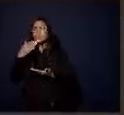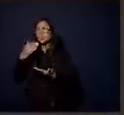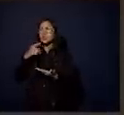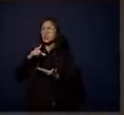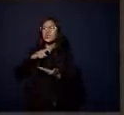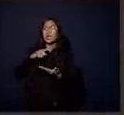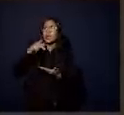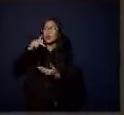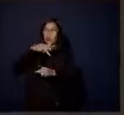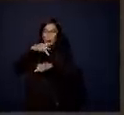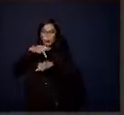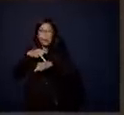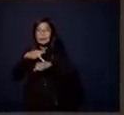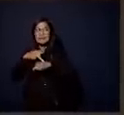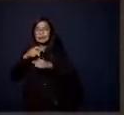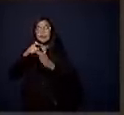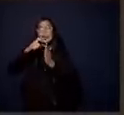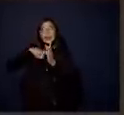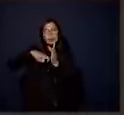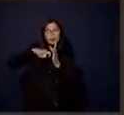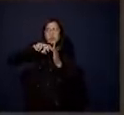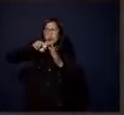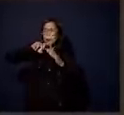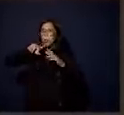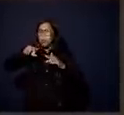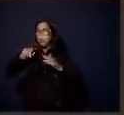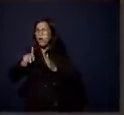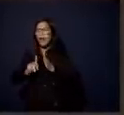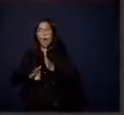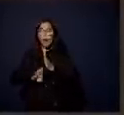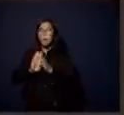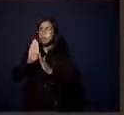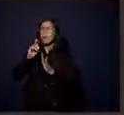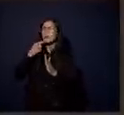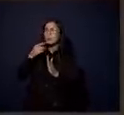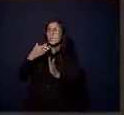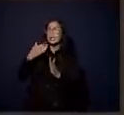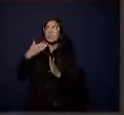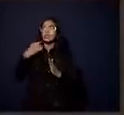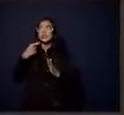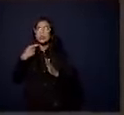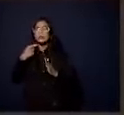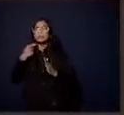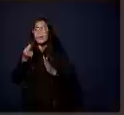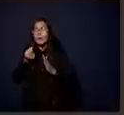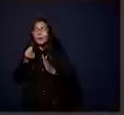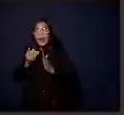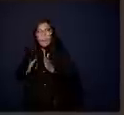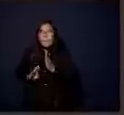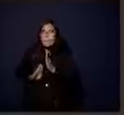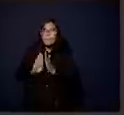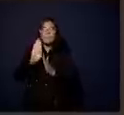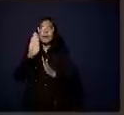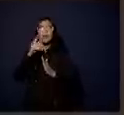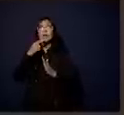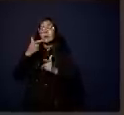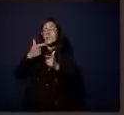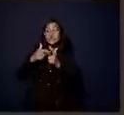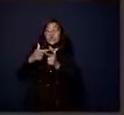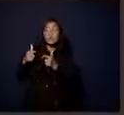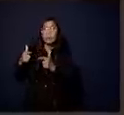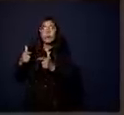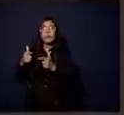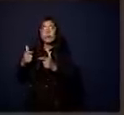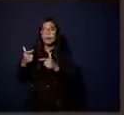tem um país que tem Carga Tributária alta mas com decisão política a gente é um país que gasta muito mas a gente tem um problema adicional